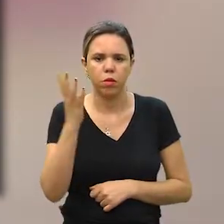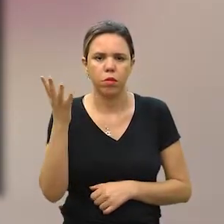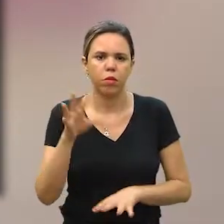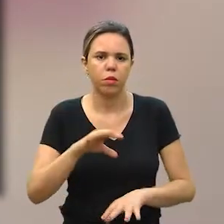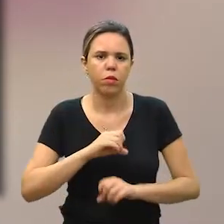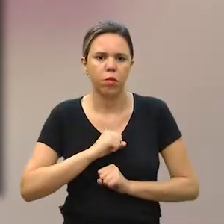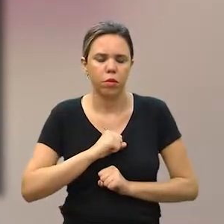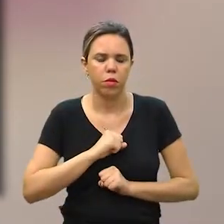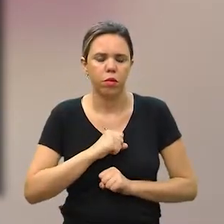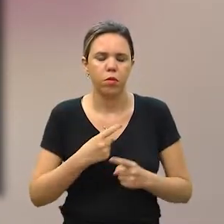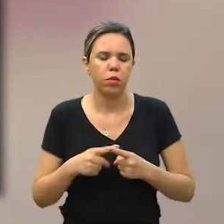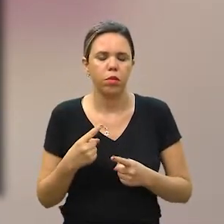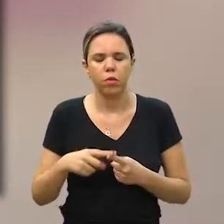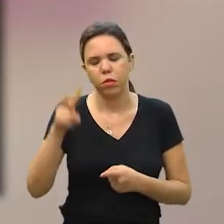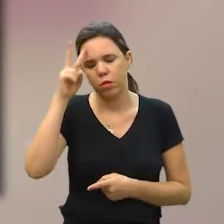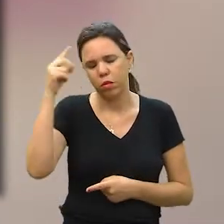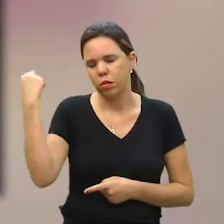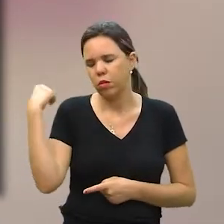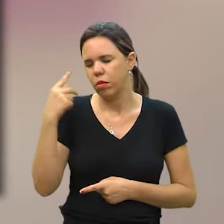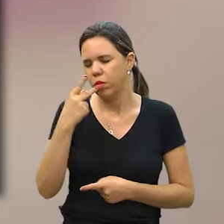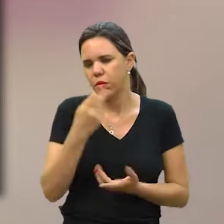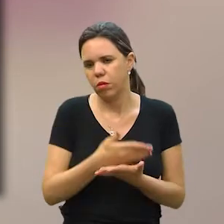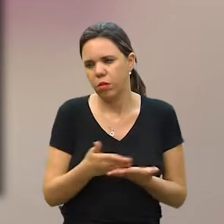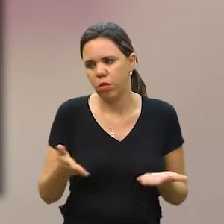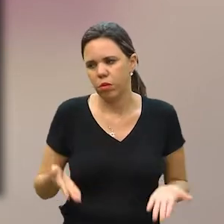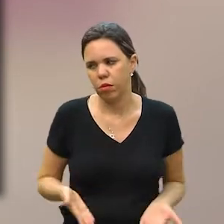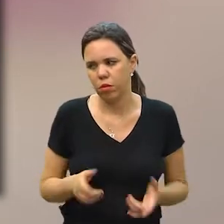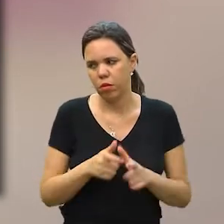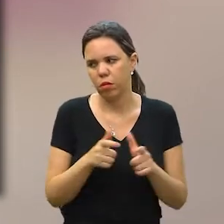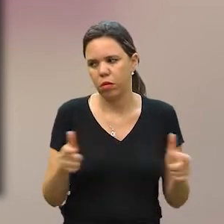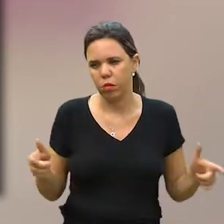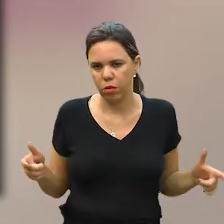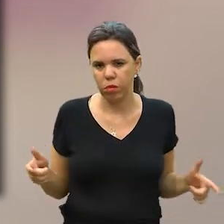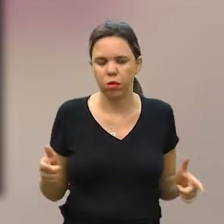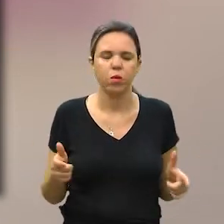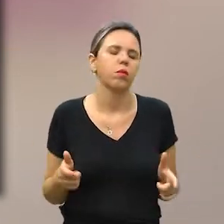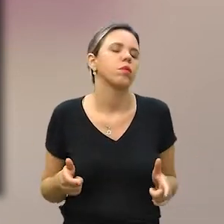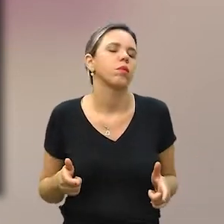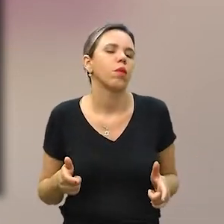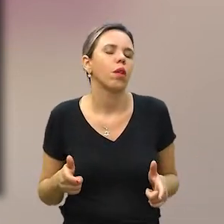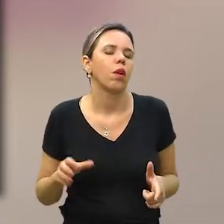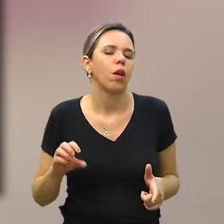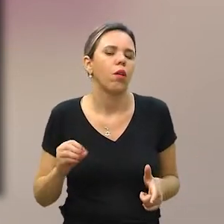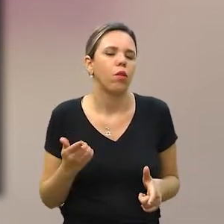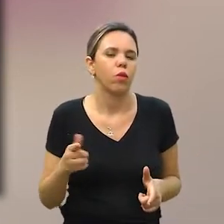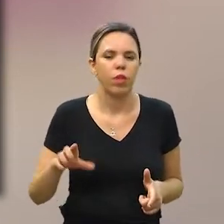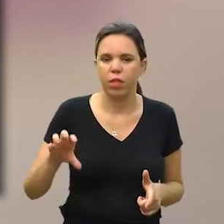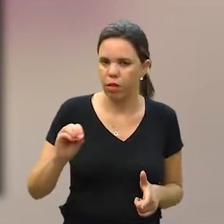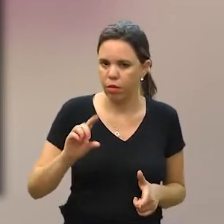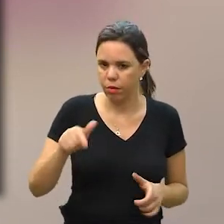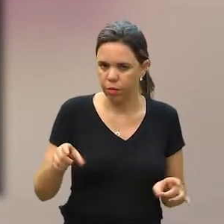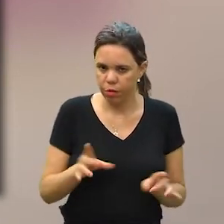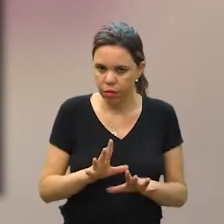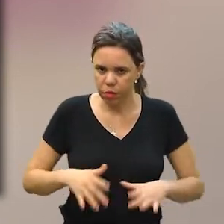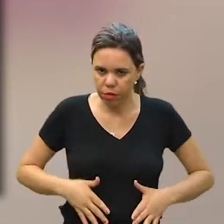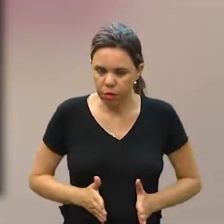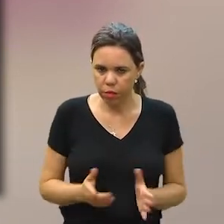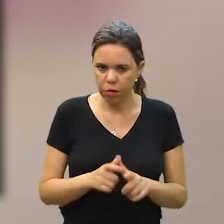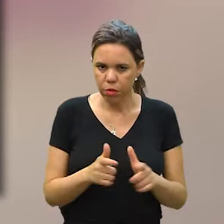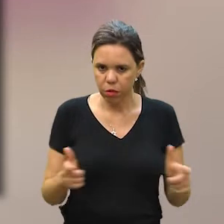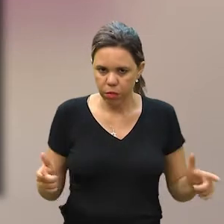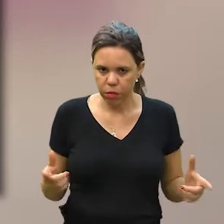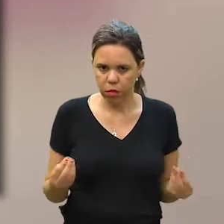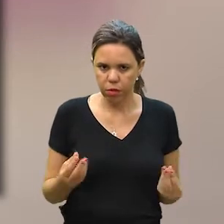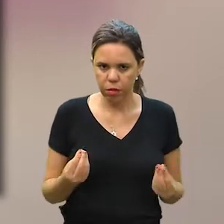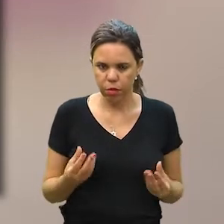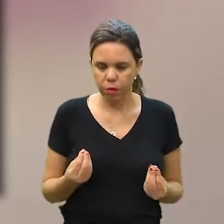sabe por quê? Porque lembra que a gente estava comentando que aumenta os fatores da coagulação? No pós-parto, além de